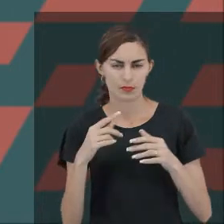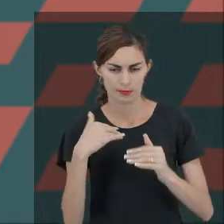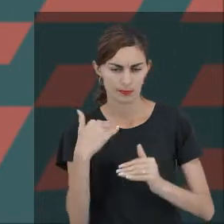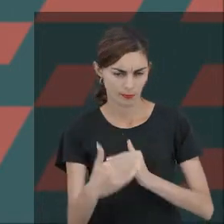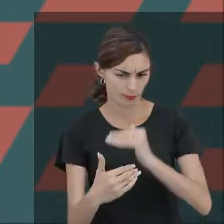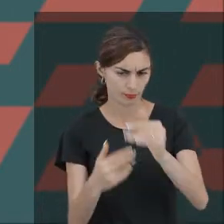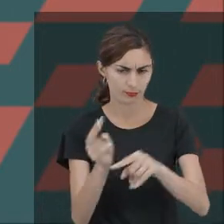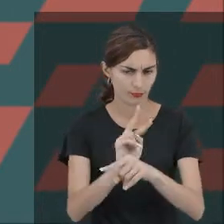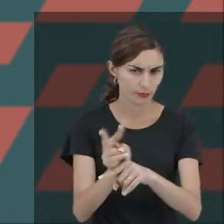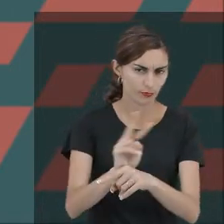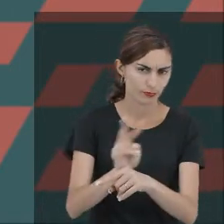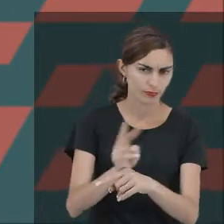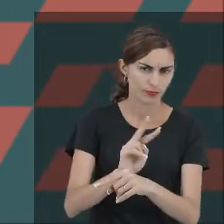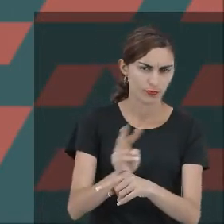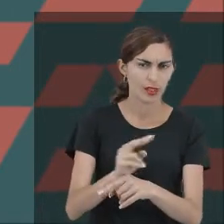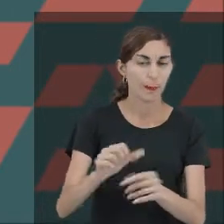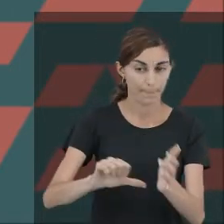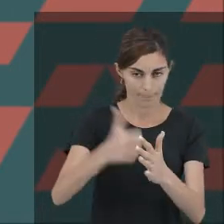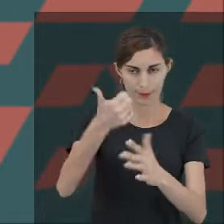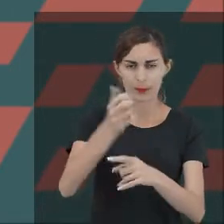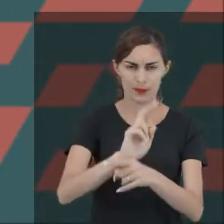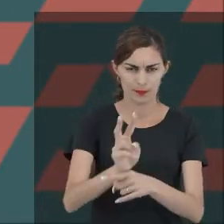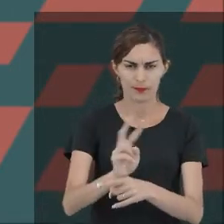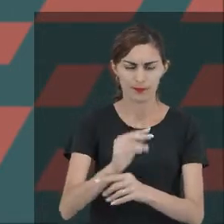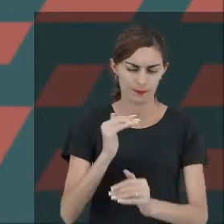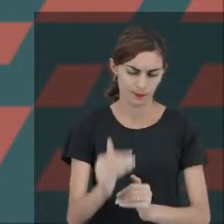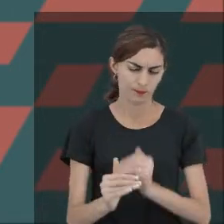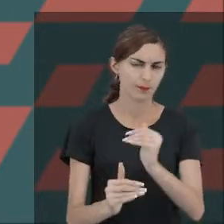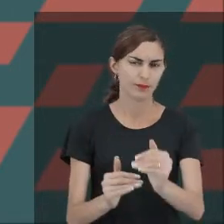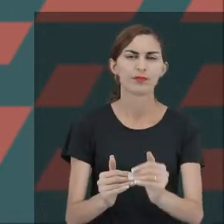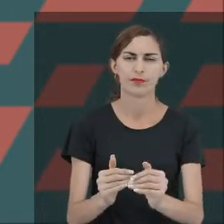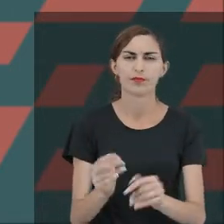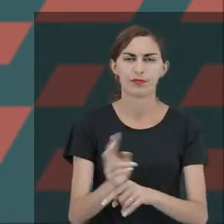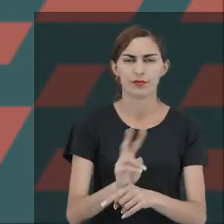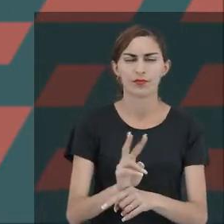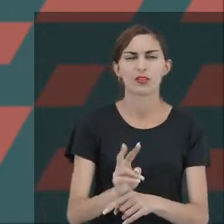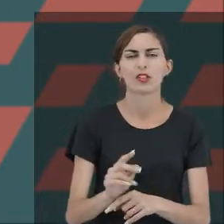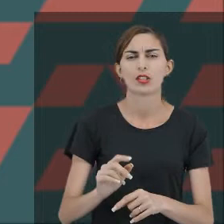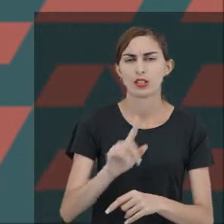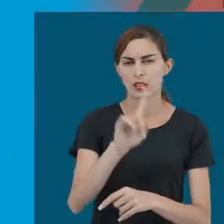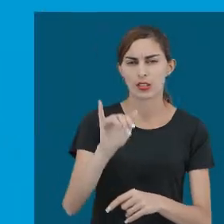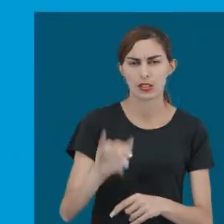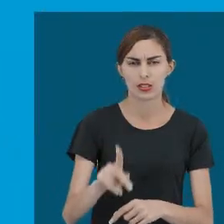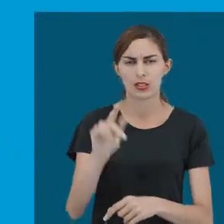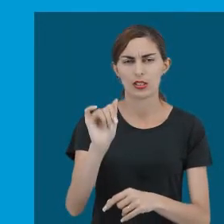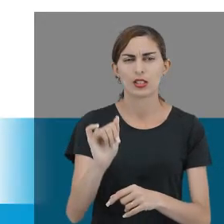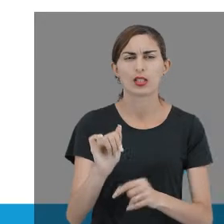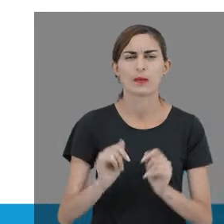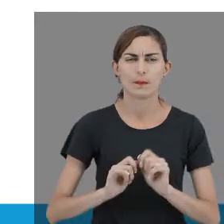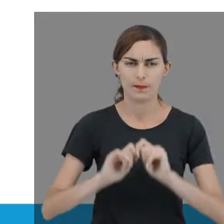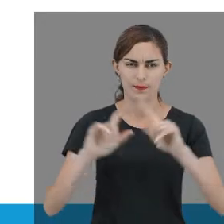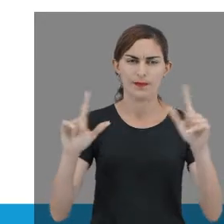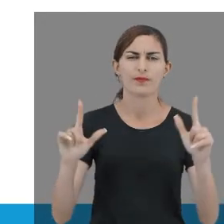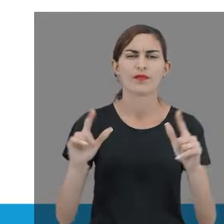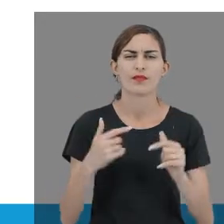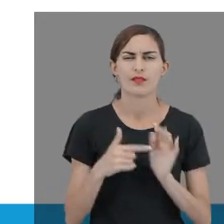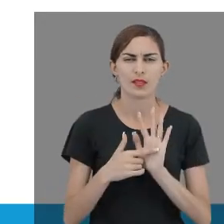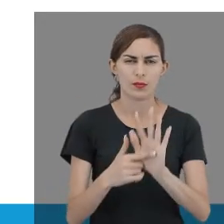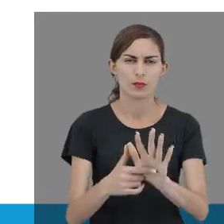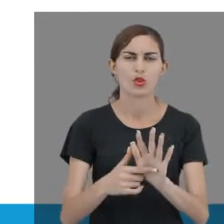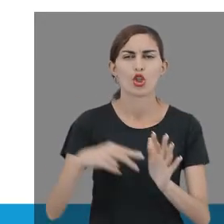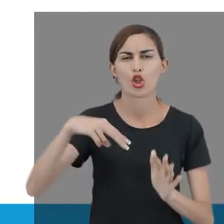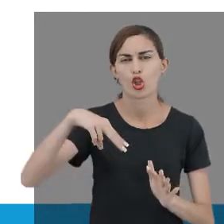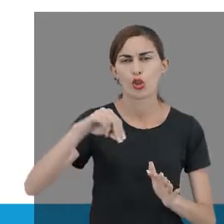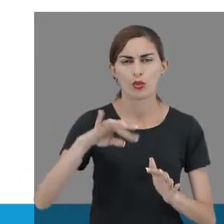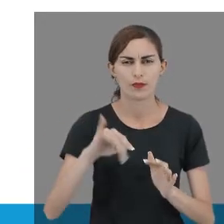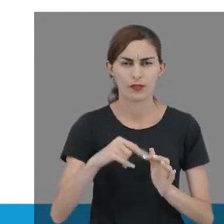A etapa de vigilância. Então, a primeira etapa de vigilância das síndrome congênita do Zika é a notificação imediata. Foi